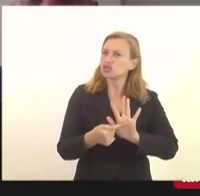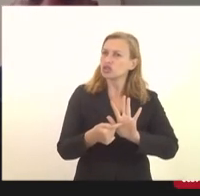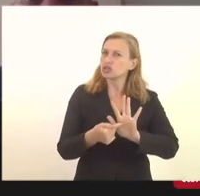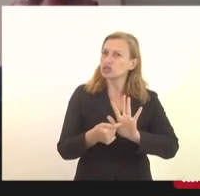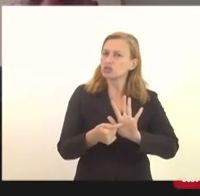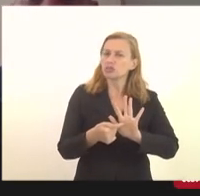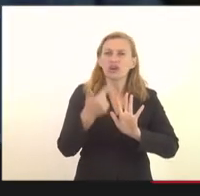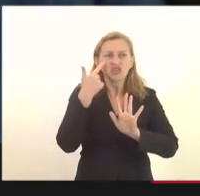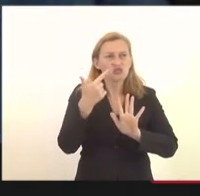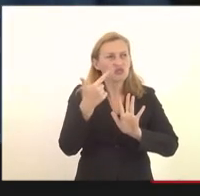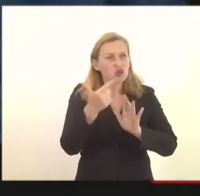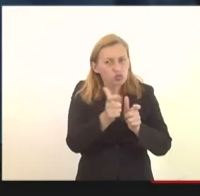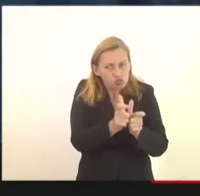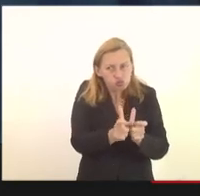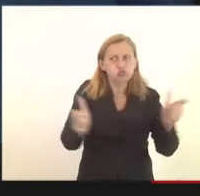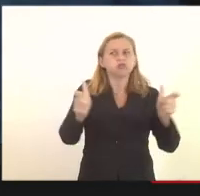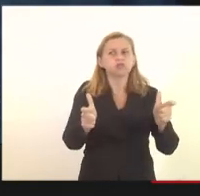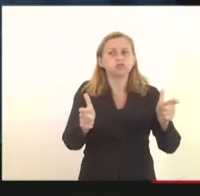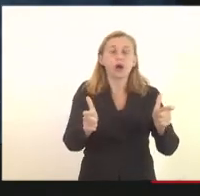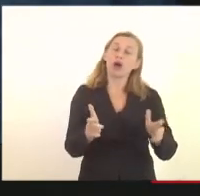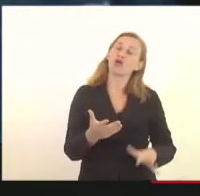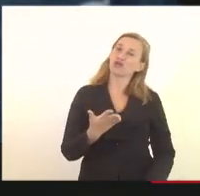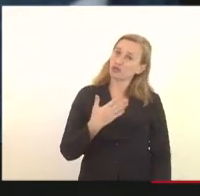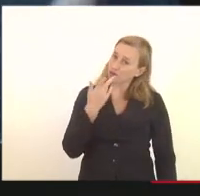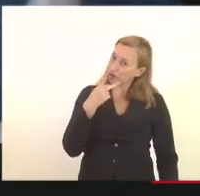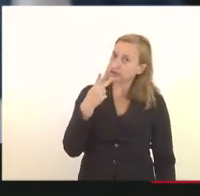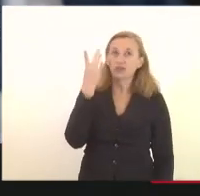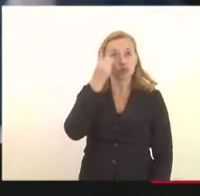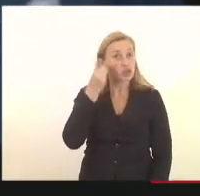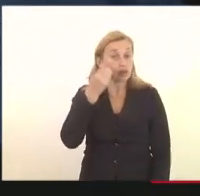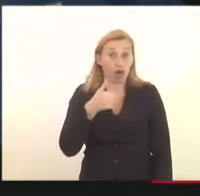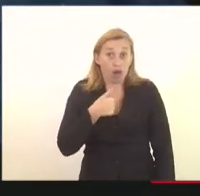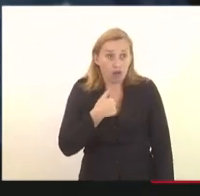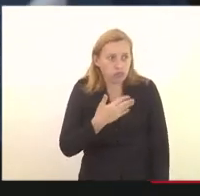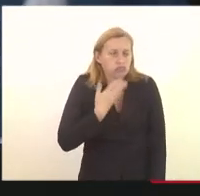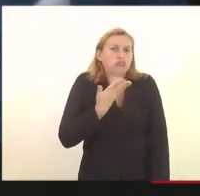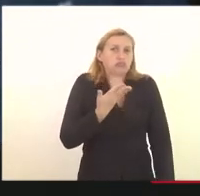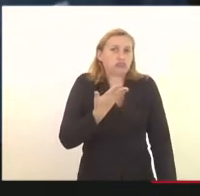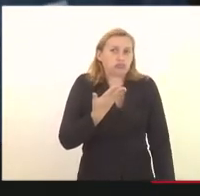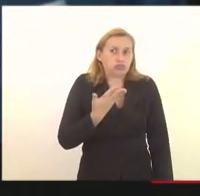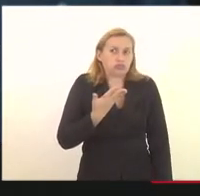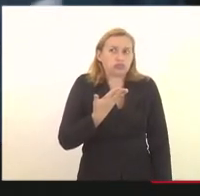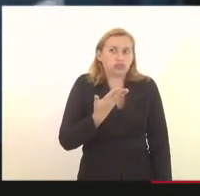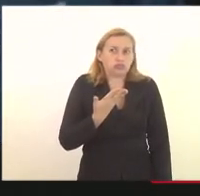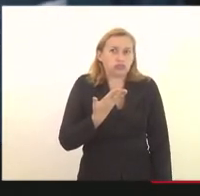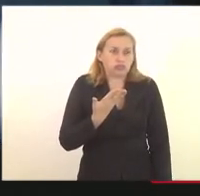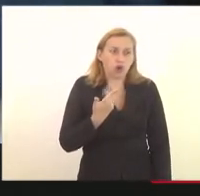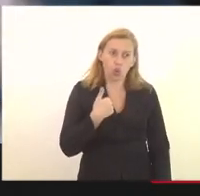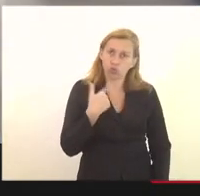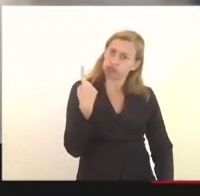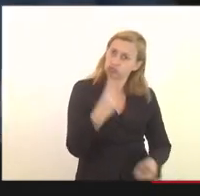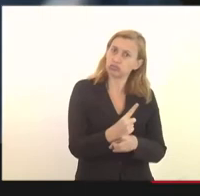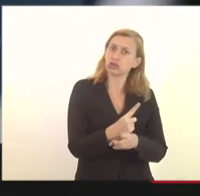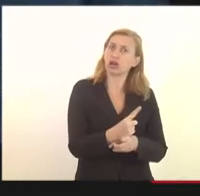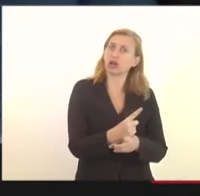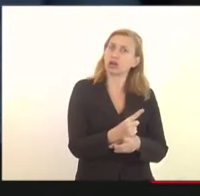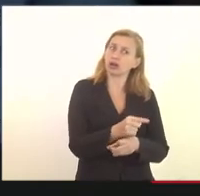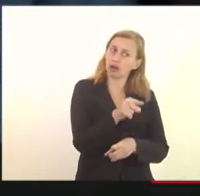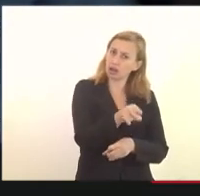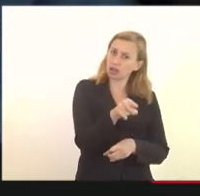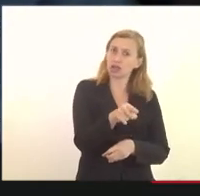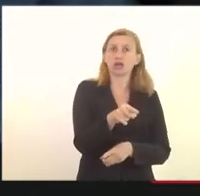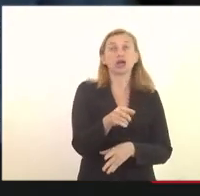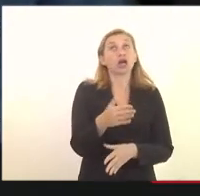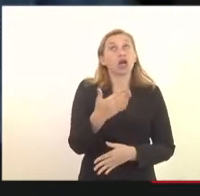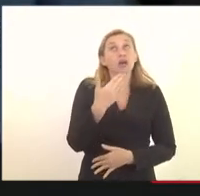o tamanho que, confesso, deputado, que eu estou surpreso pelo monstro que eu encontrei. Queira Deus que eu esteja